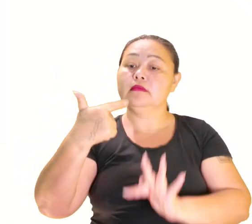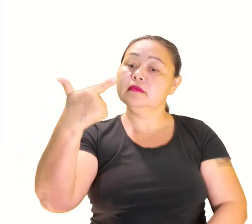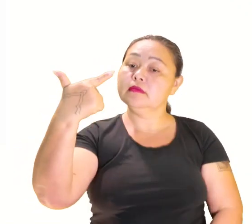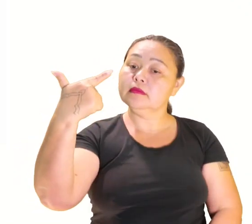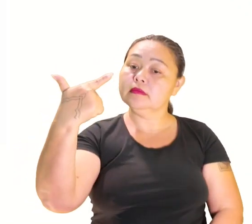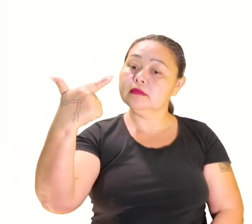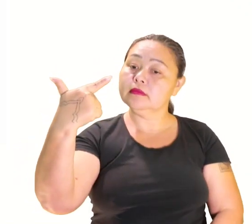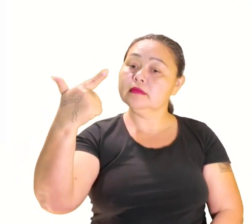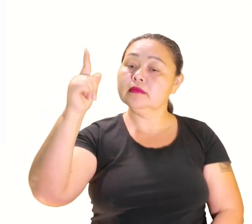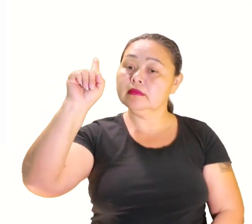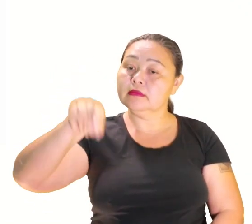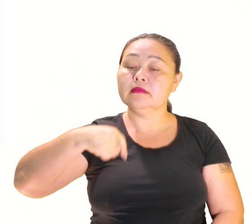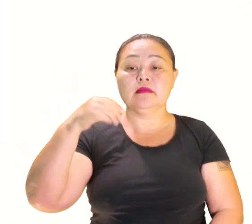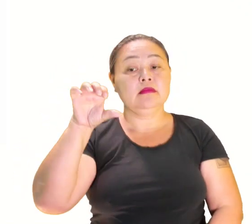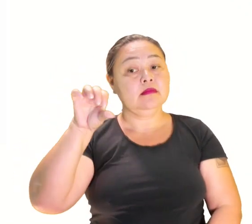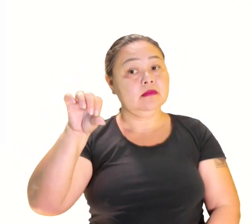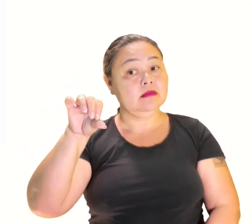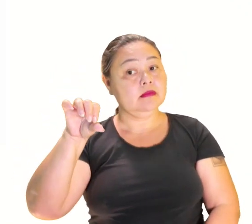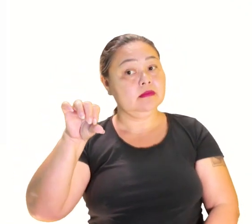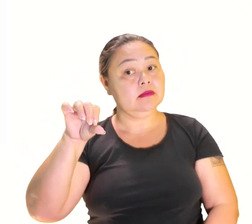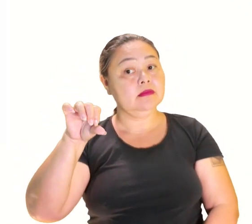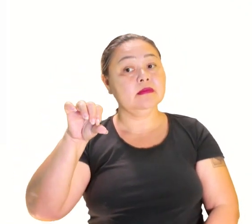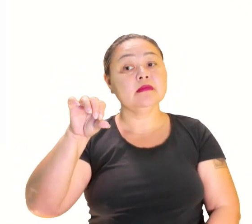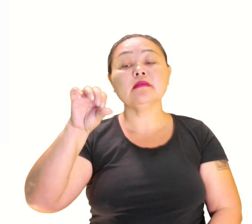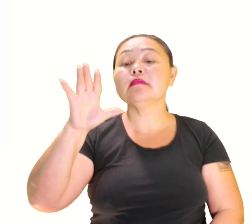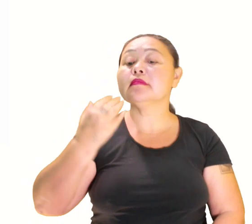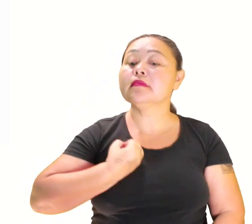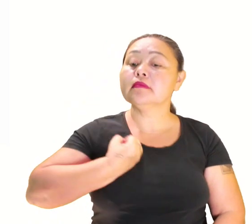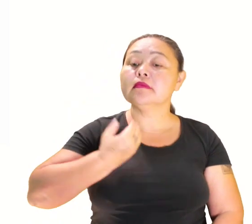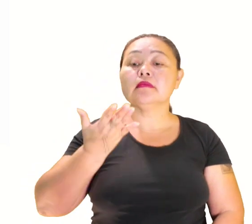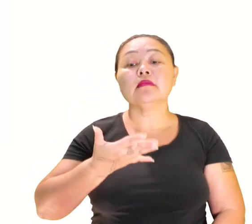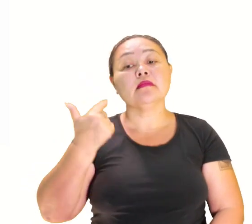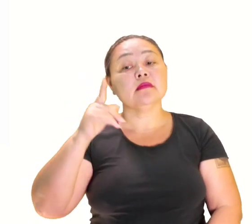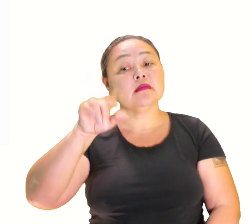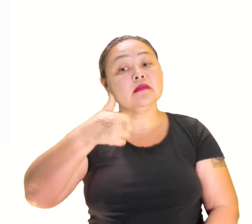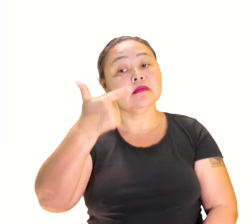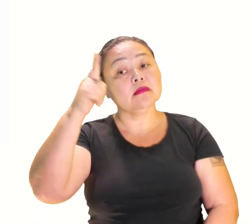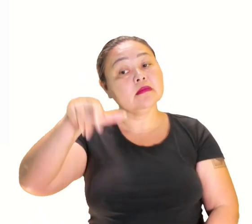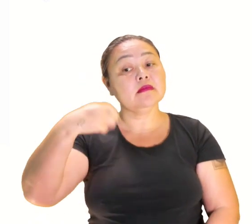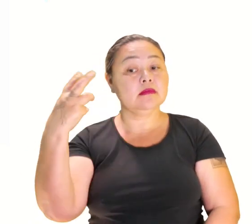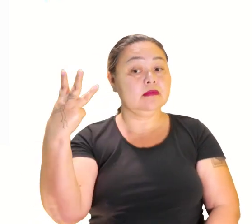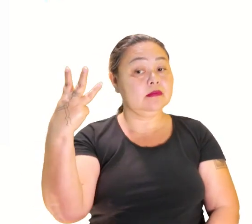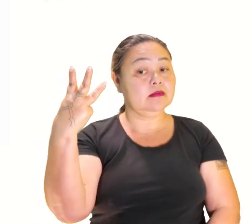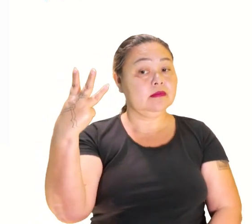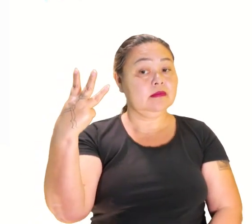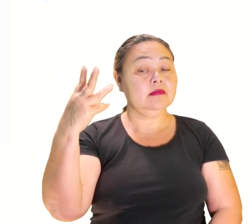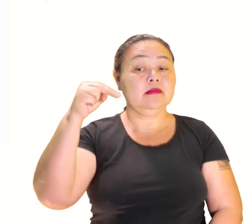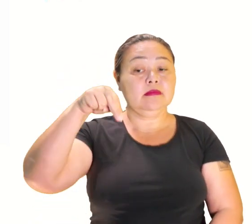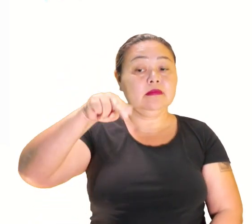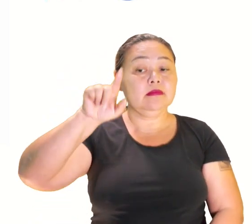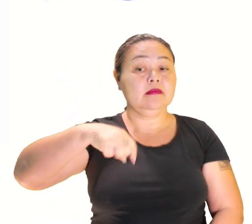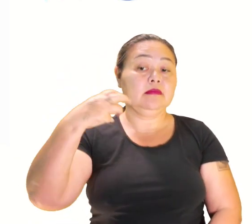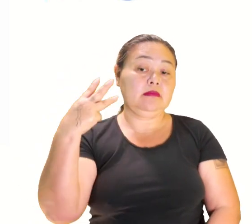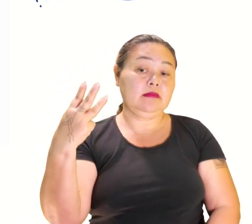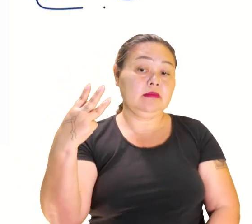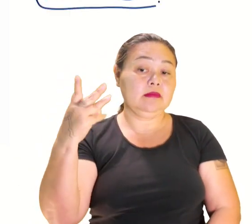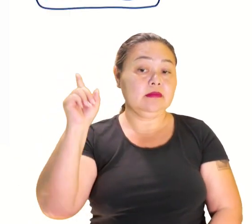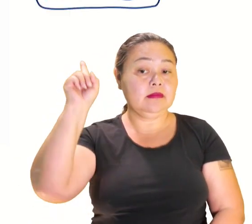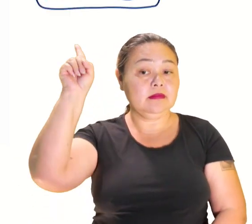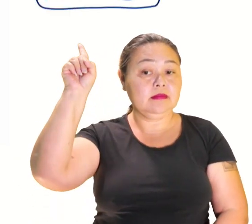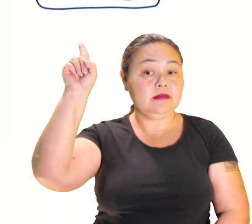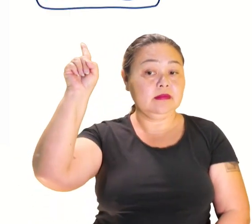elevado ao quadrado é igual vai ser a 9. Isso. Qual é o número que é elevado ao quadrado da 9? 3. Então, o nosso N é igual